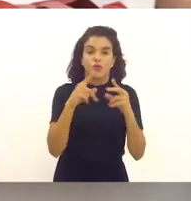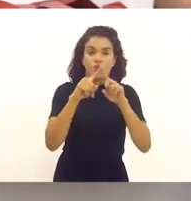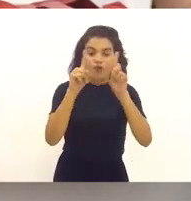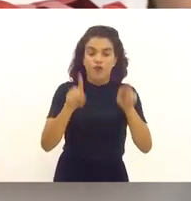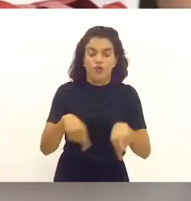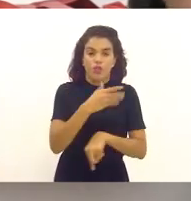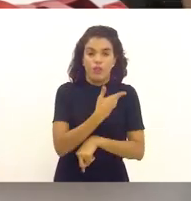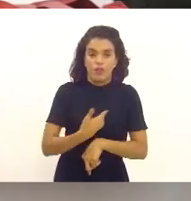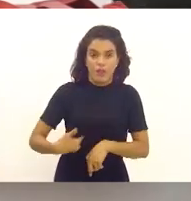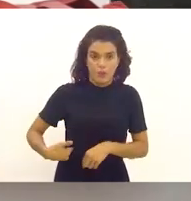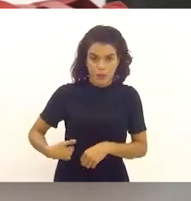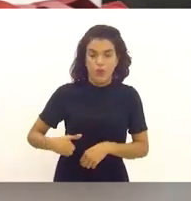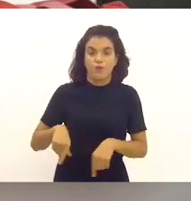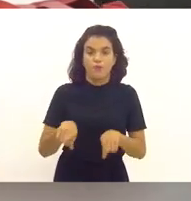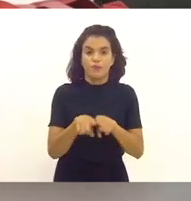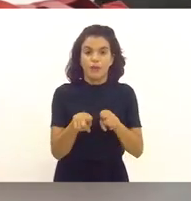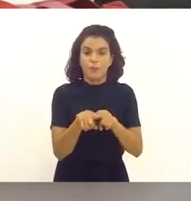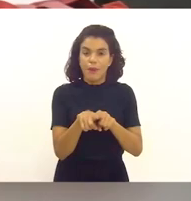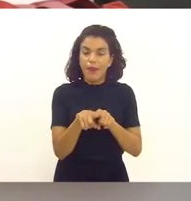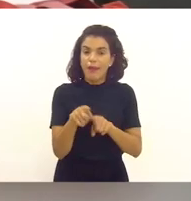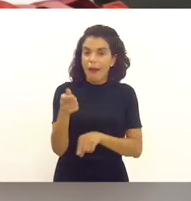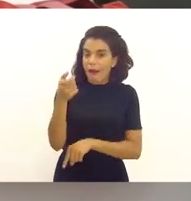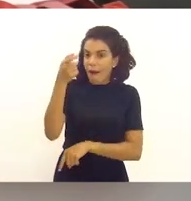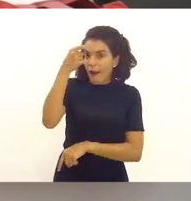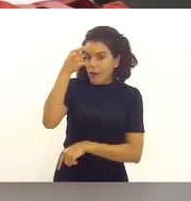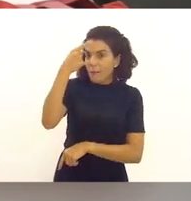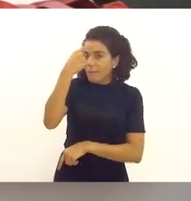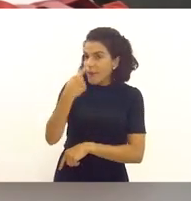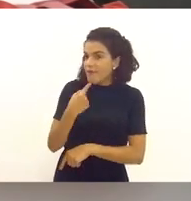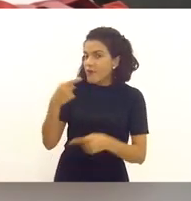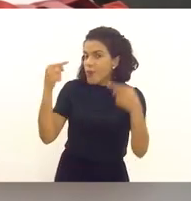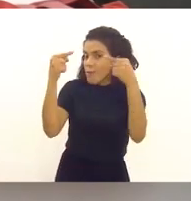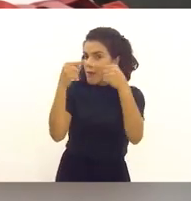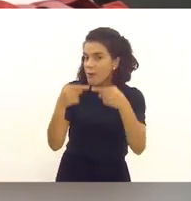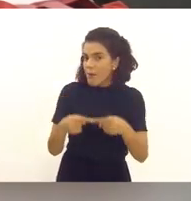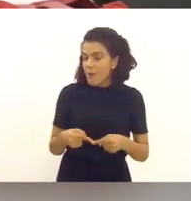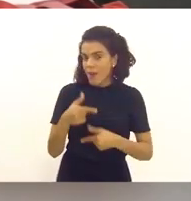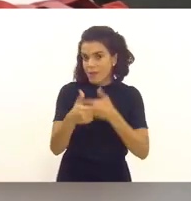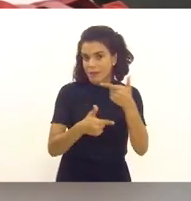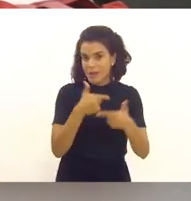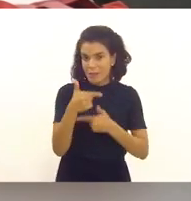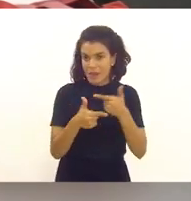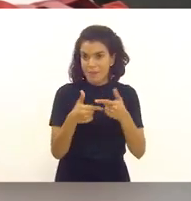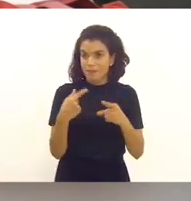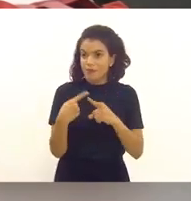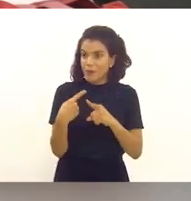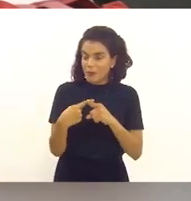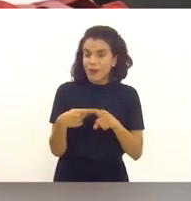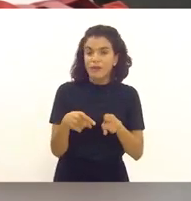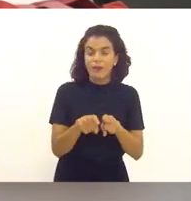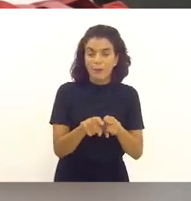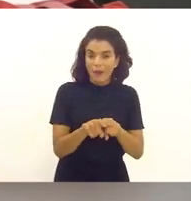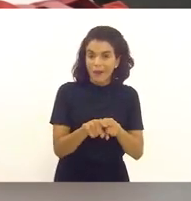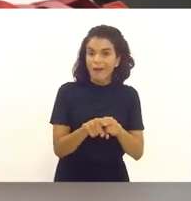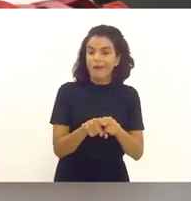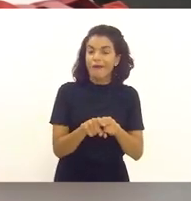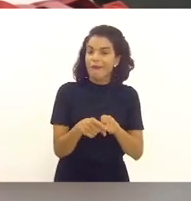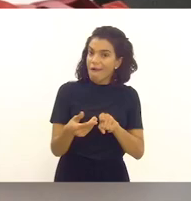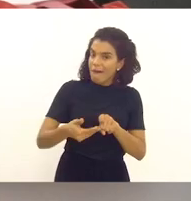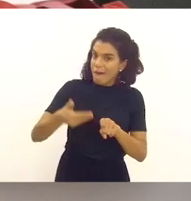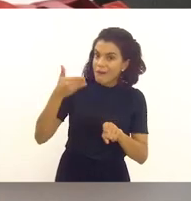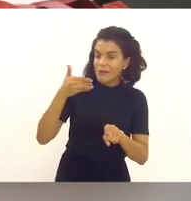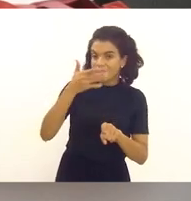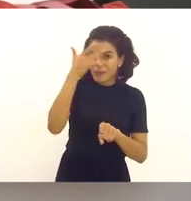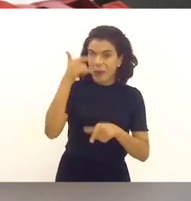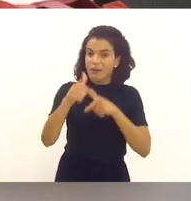público é da conscientização e de quem tem um perfil para trabalhar porque até me foi denunciado também que pessoas que